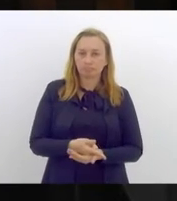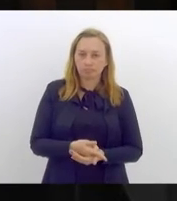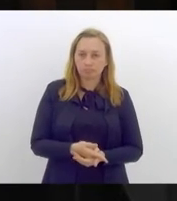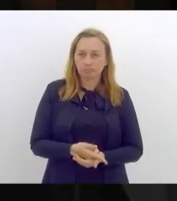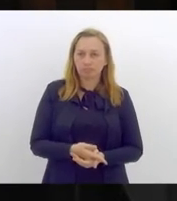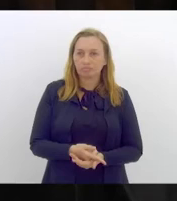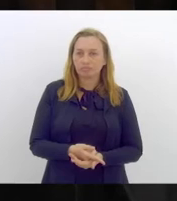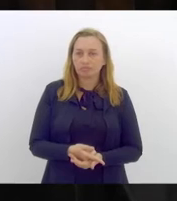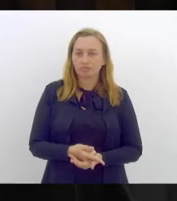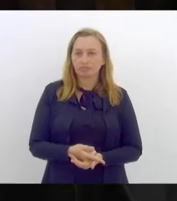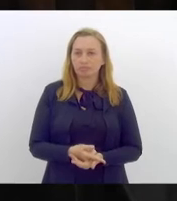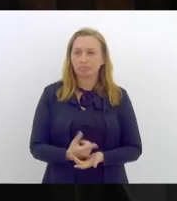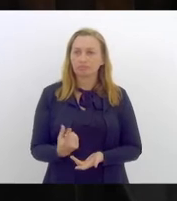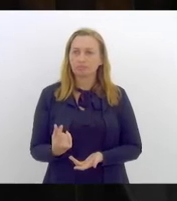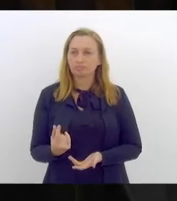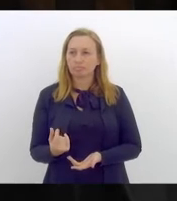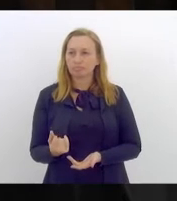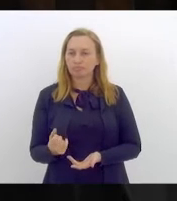dos combustíveis,